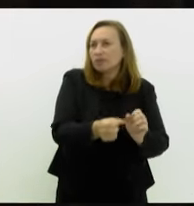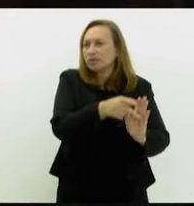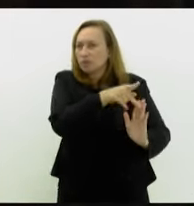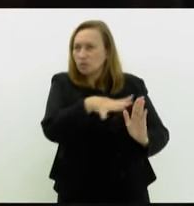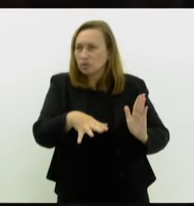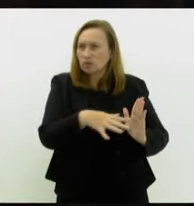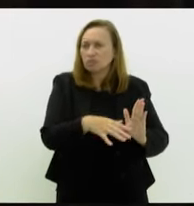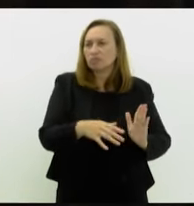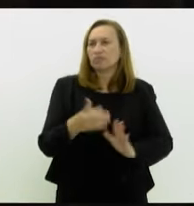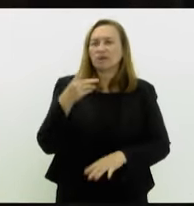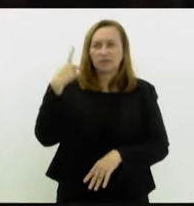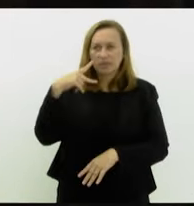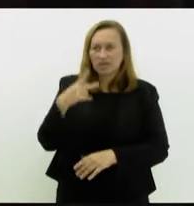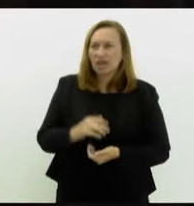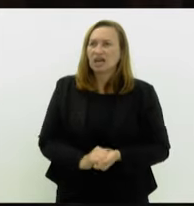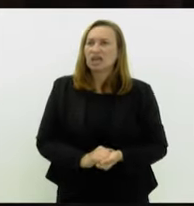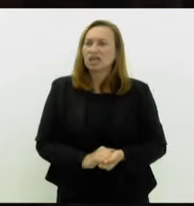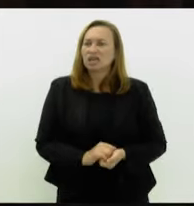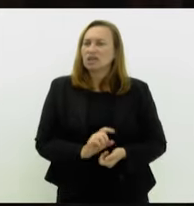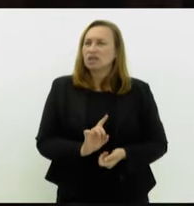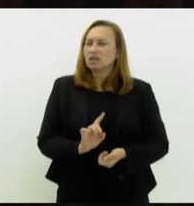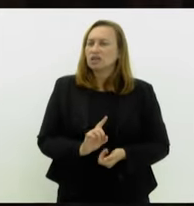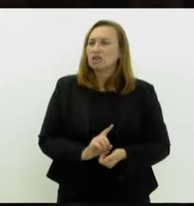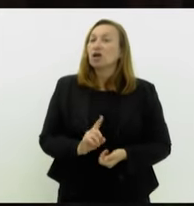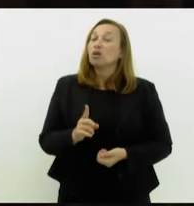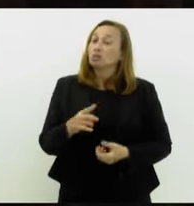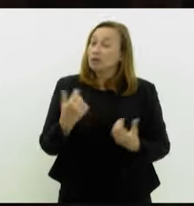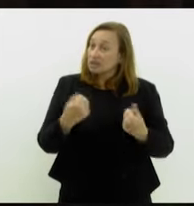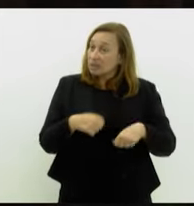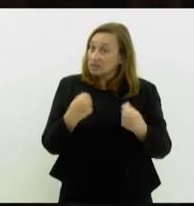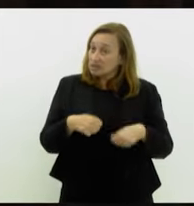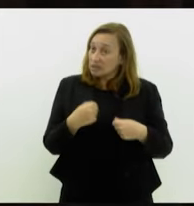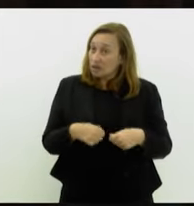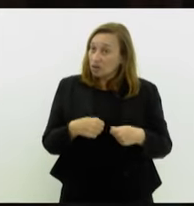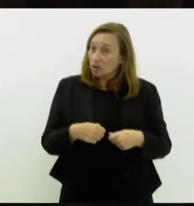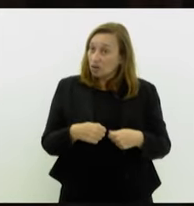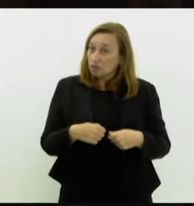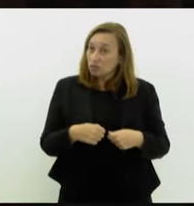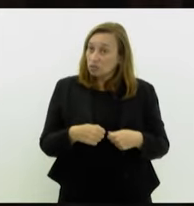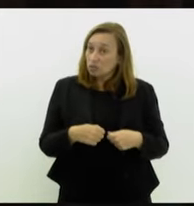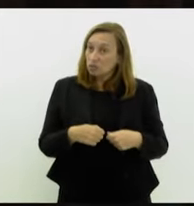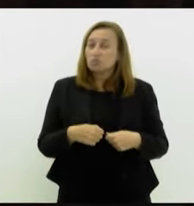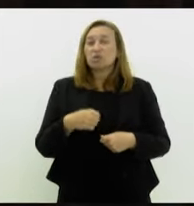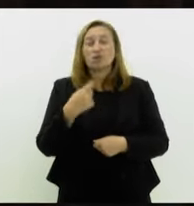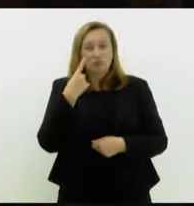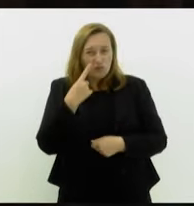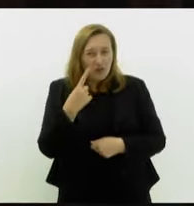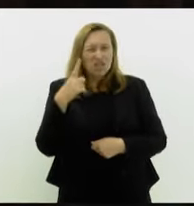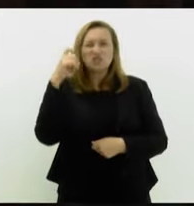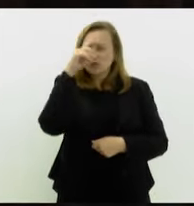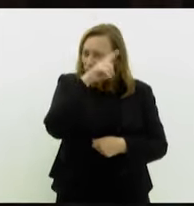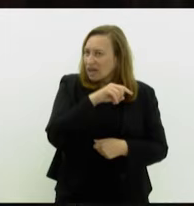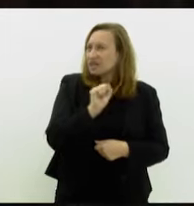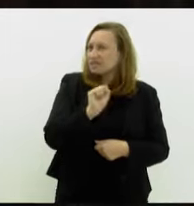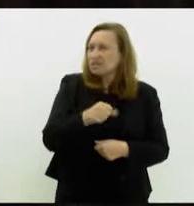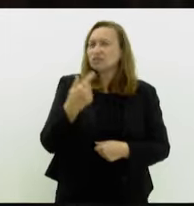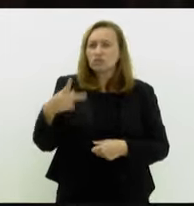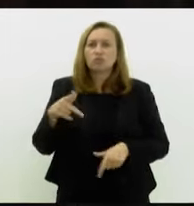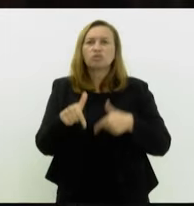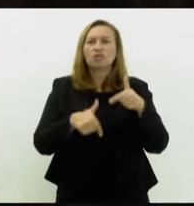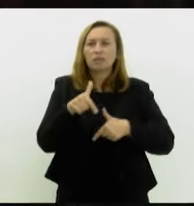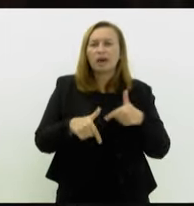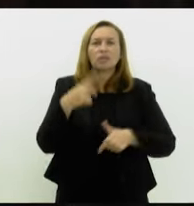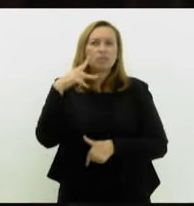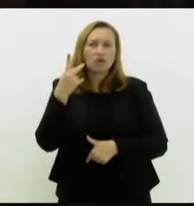isso não é à toa ou a gente se entende enquanto mulheres no Parlamento que encontram dificuldade sim de fazer a sua atuação